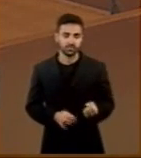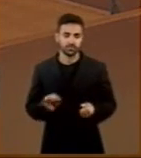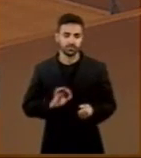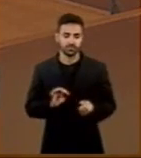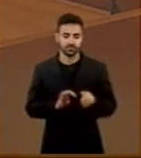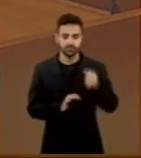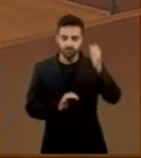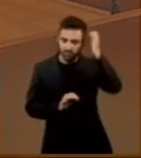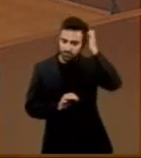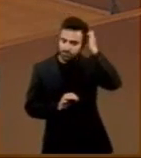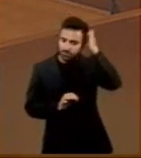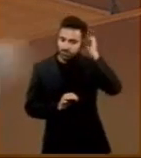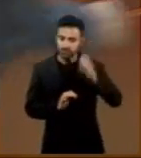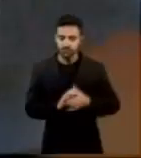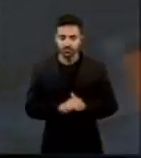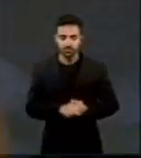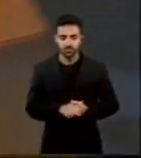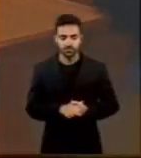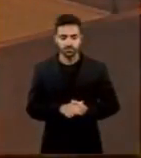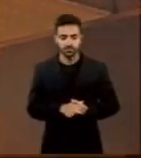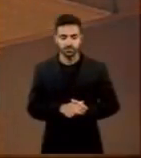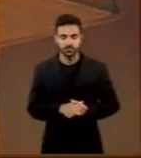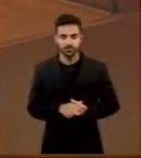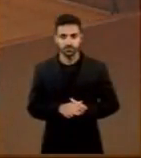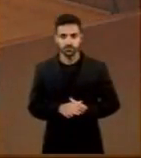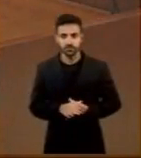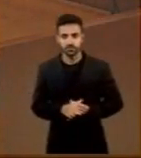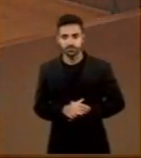na petição de encaminhamento